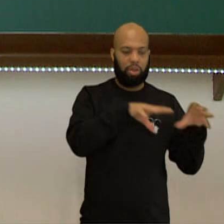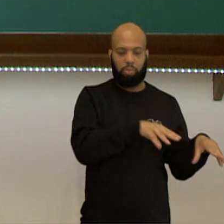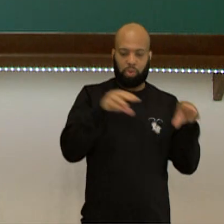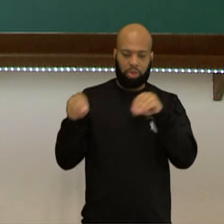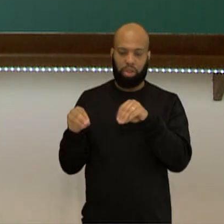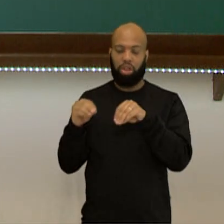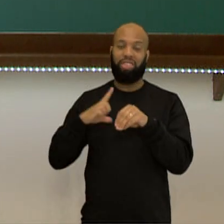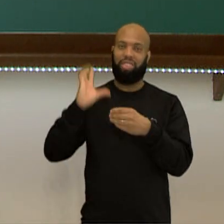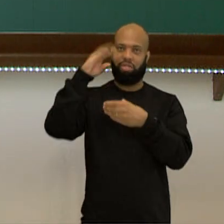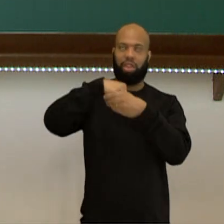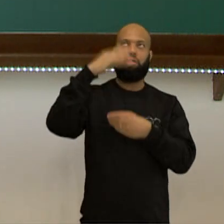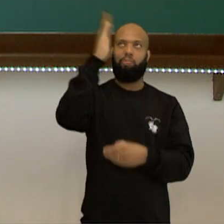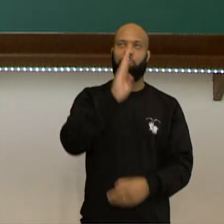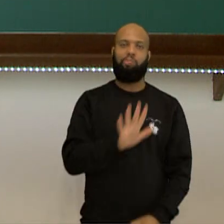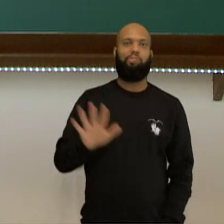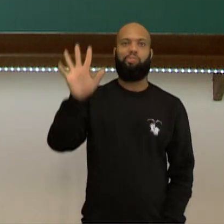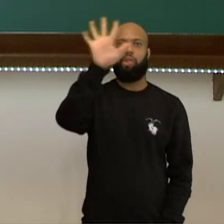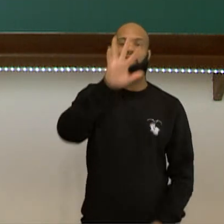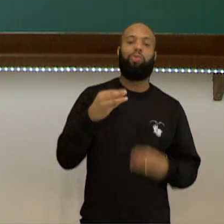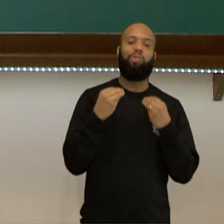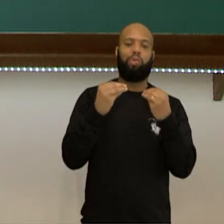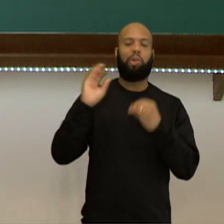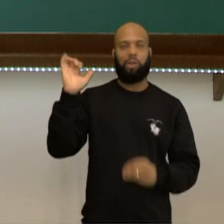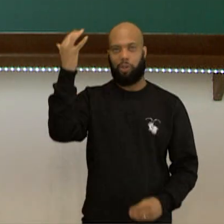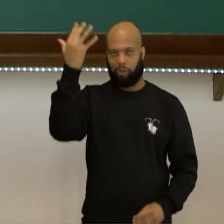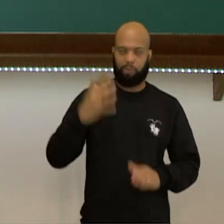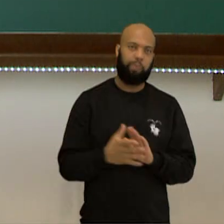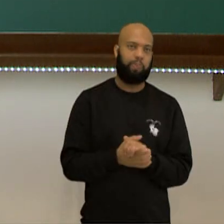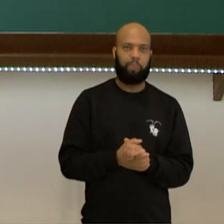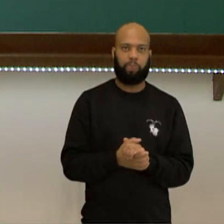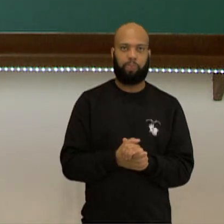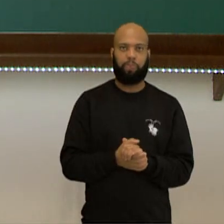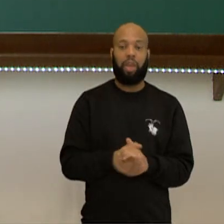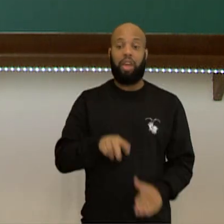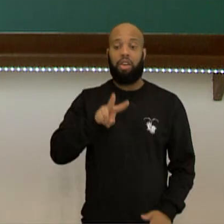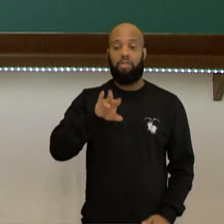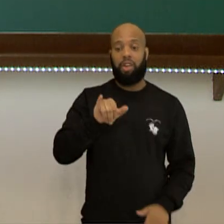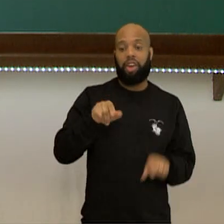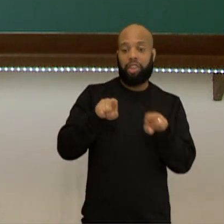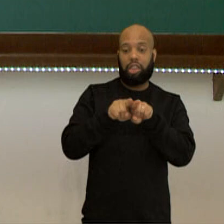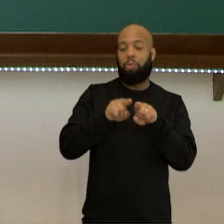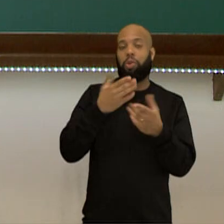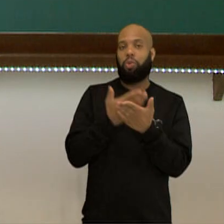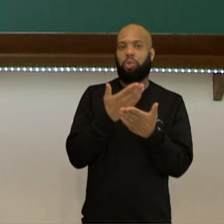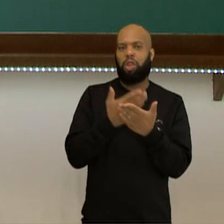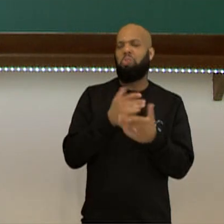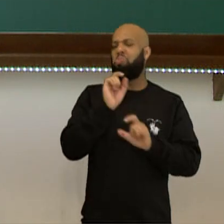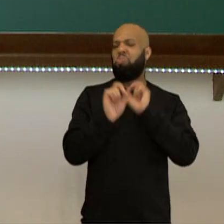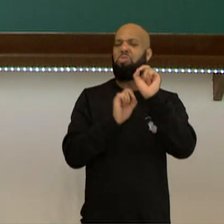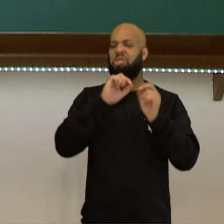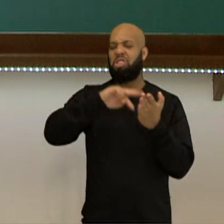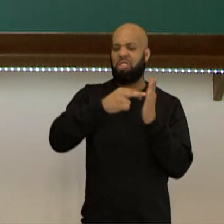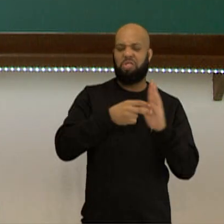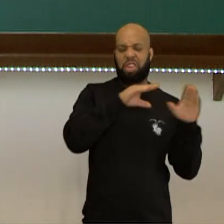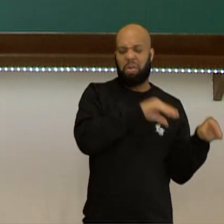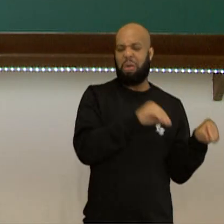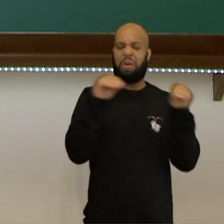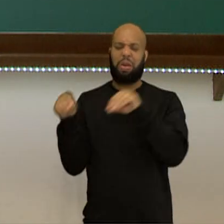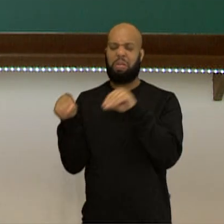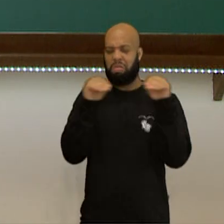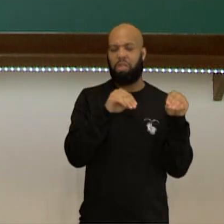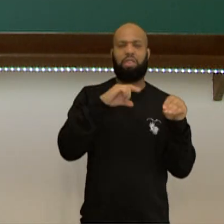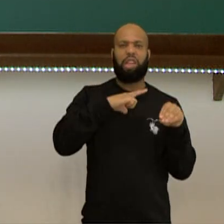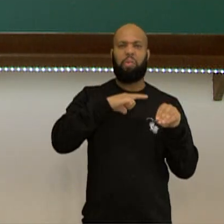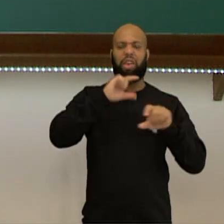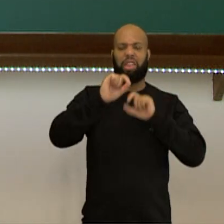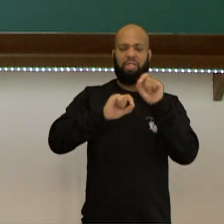território brasileiro. Como isso aconteceu? Pensar também o que são as migrações, quais os principais movimentos